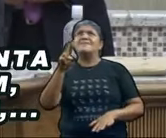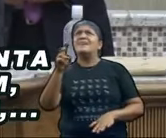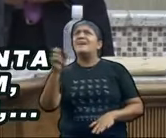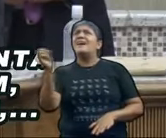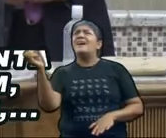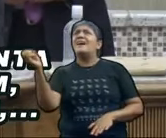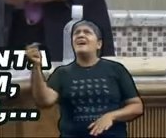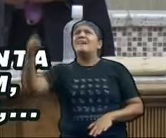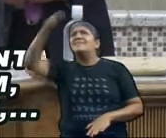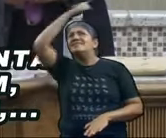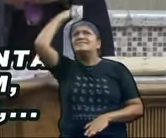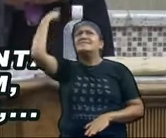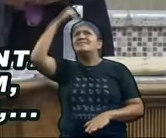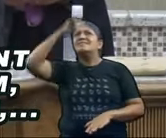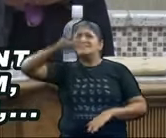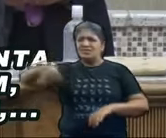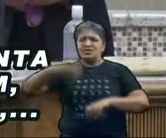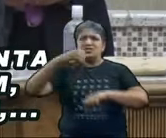do céu,